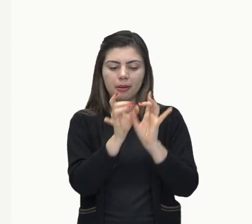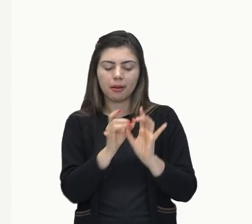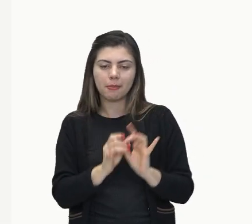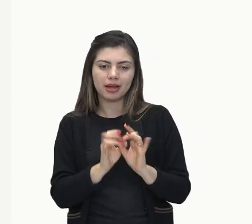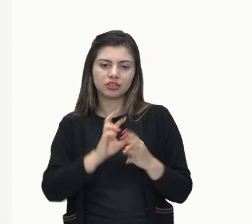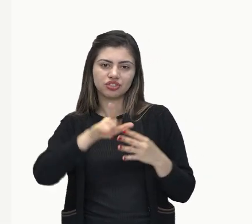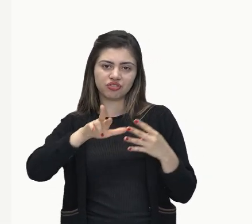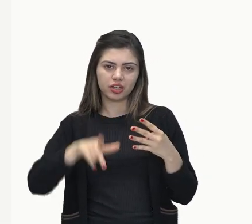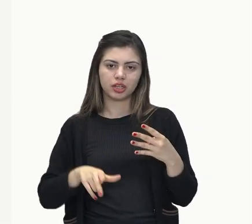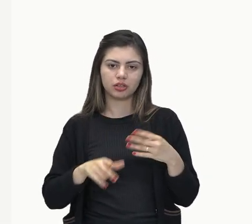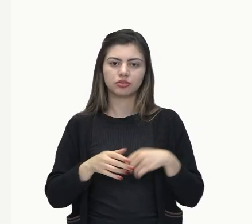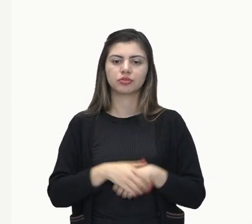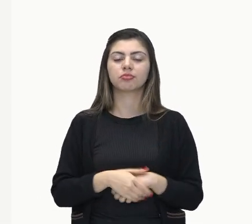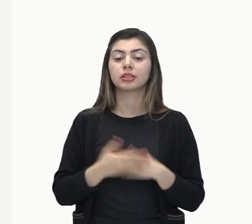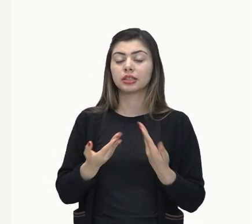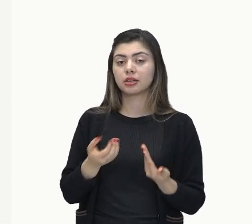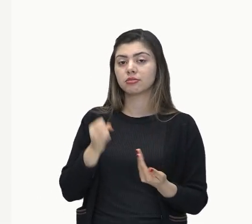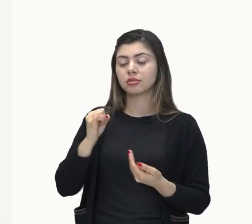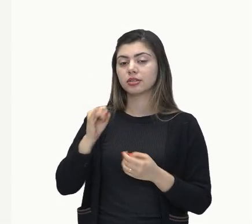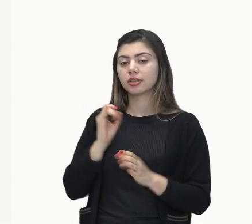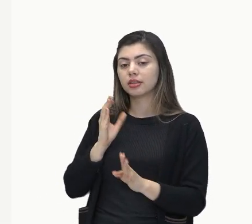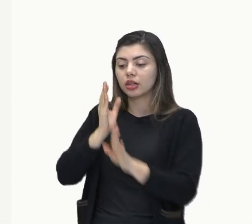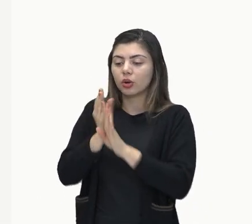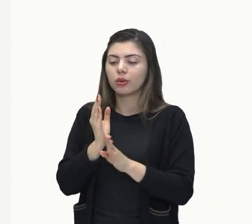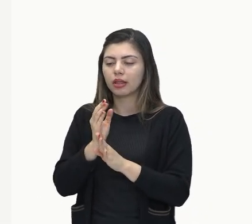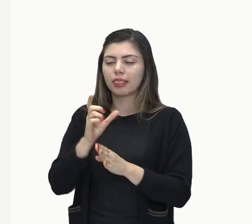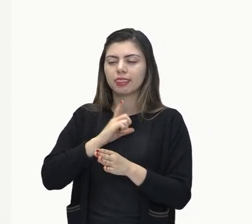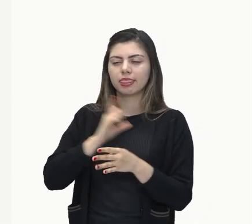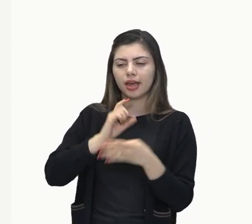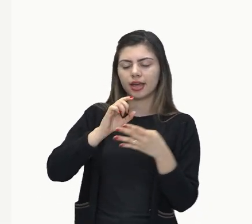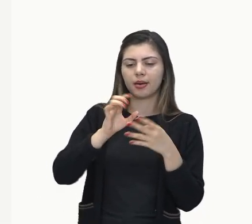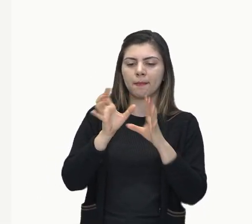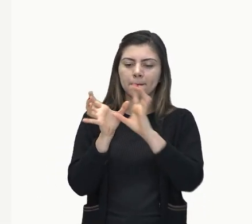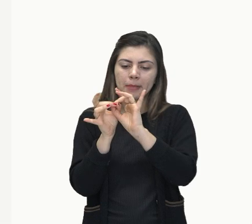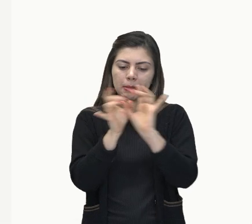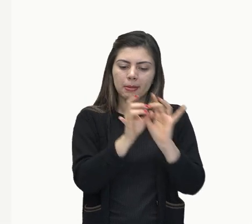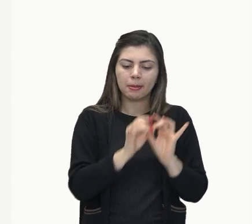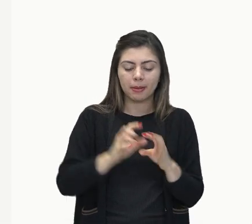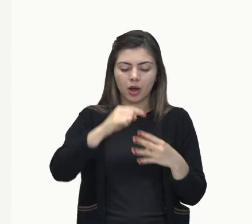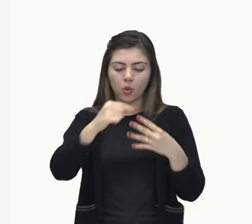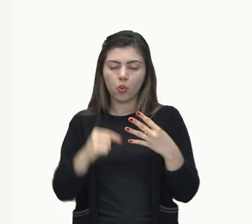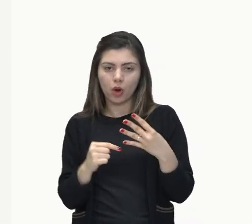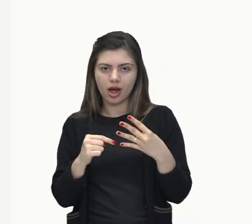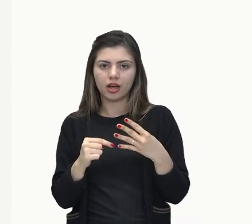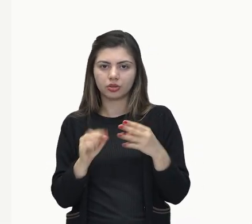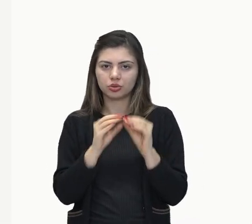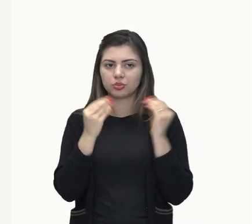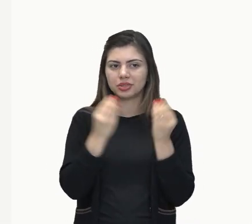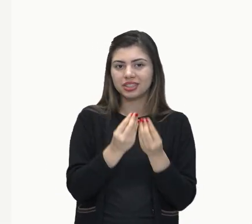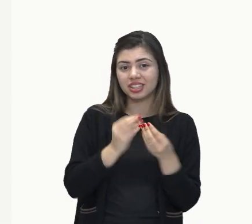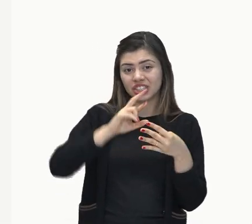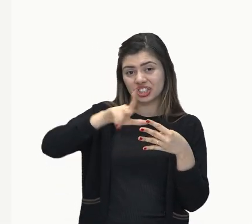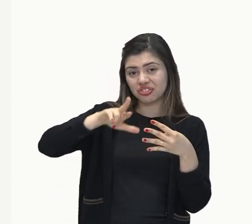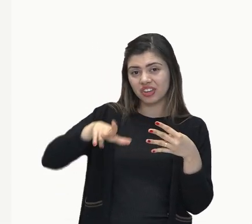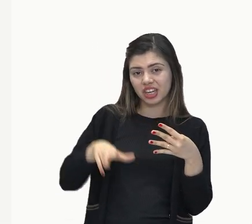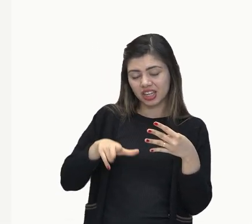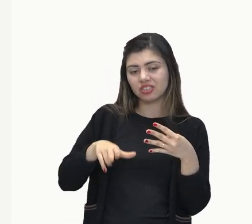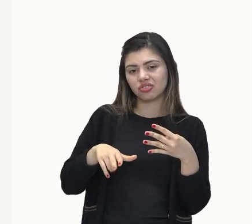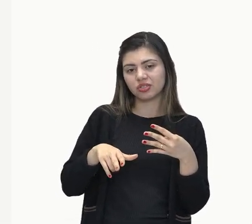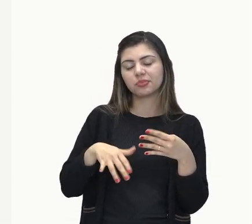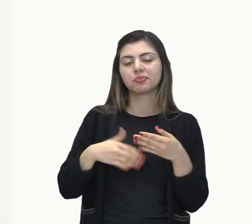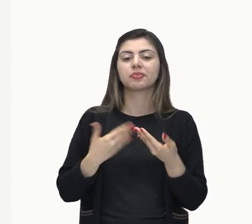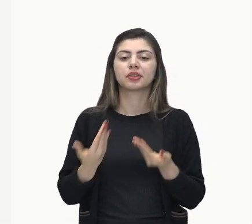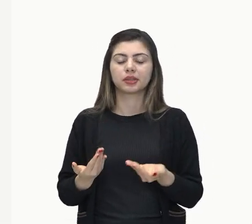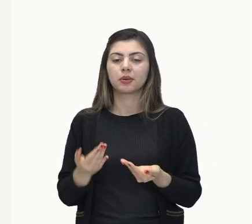vai identificar. Se tem ligantes diferentes, ó, 4 ligantes diferentes. E aqui é